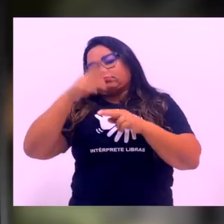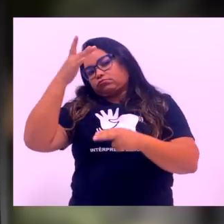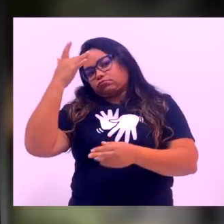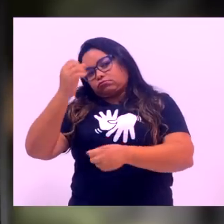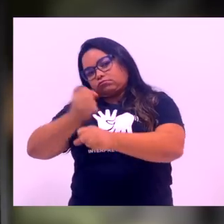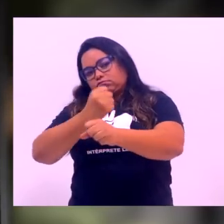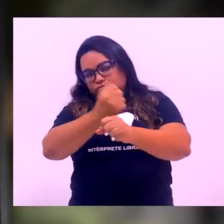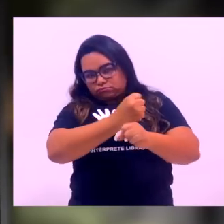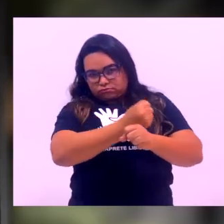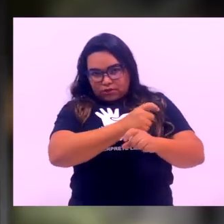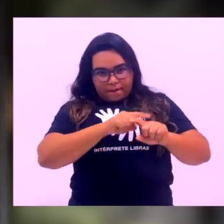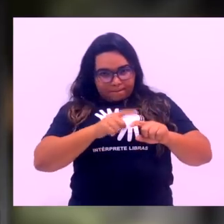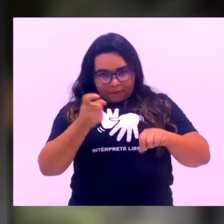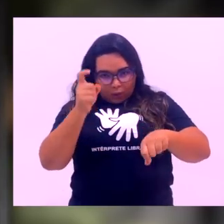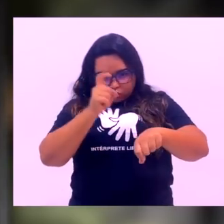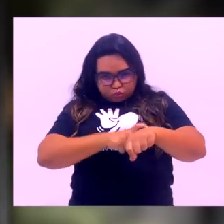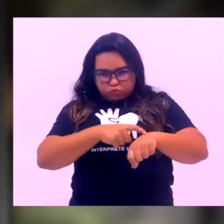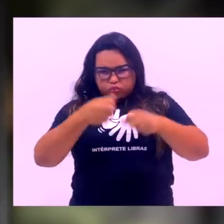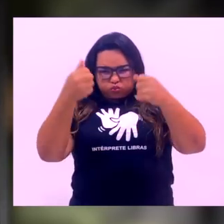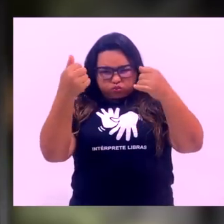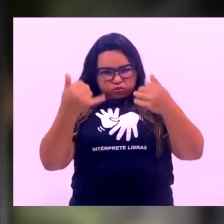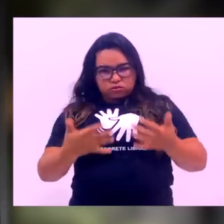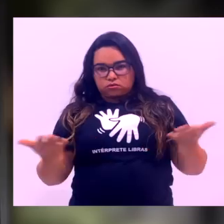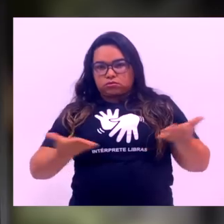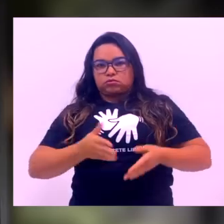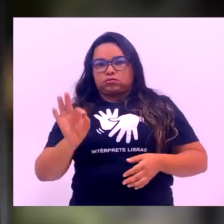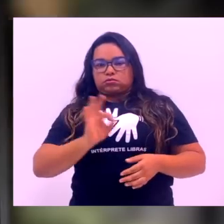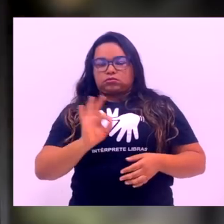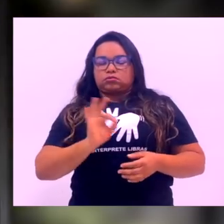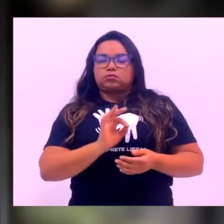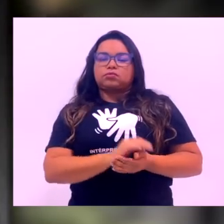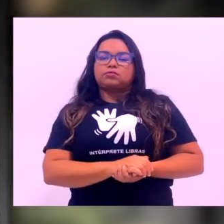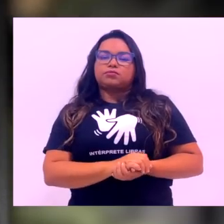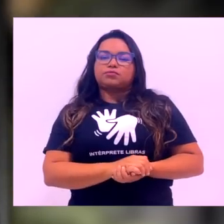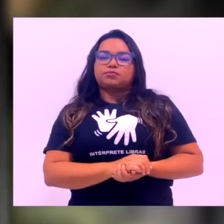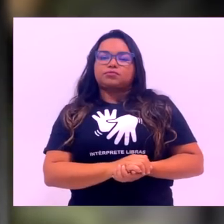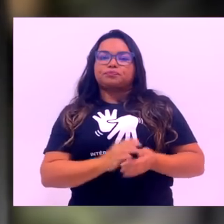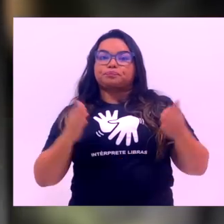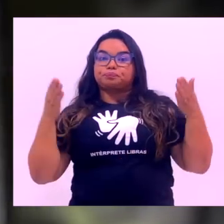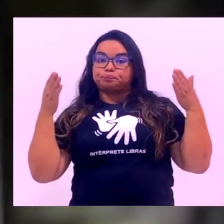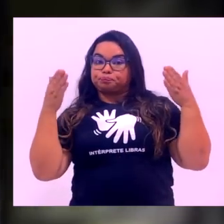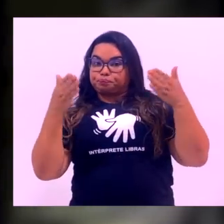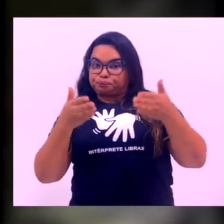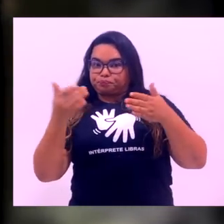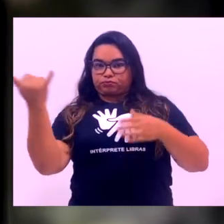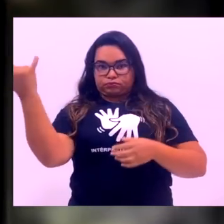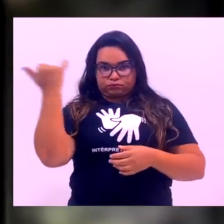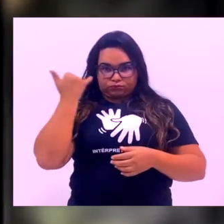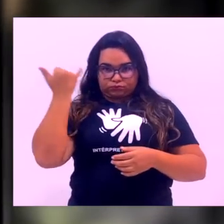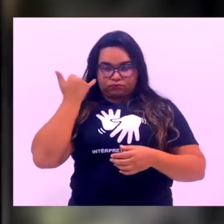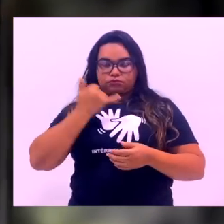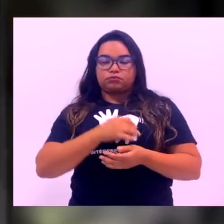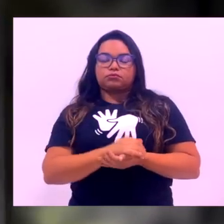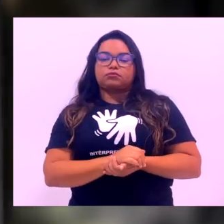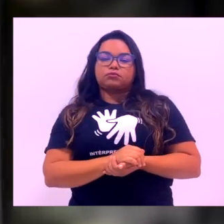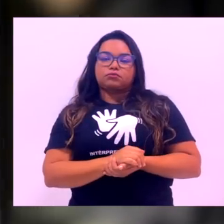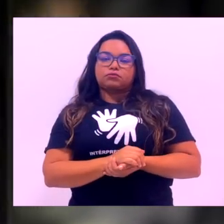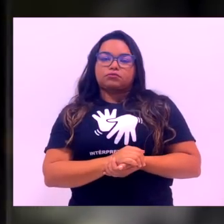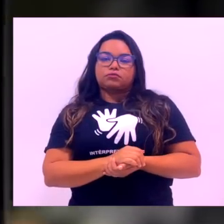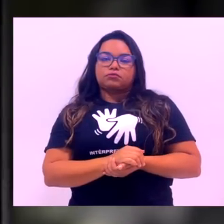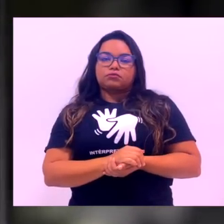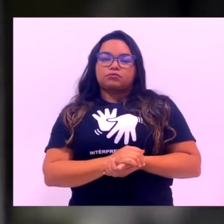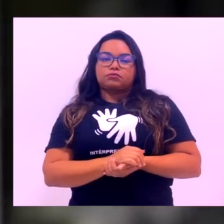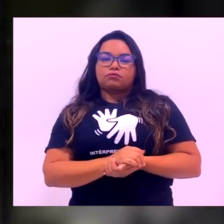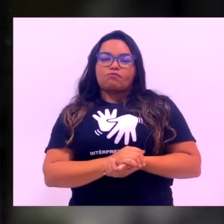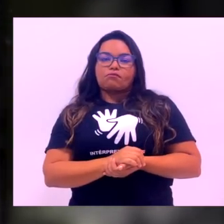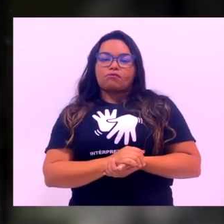isso que eles foram destruídos. Mas eu não tenho tempo para falar sobre isso hoje. Então vamos nos concentrar nesta profecia.